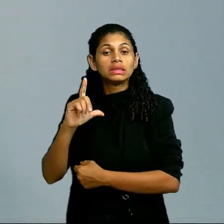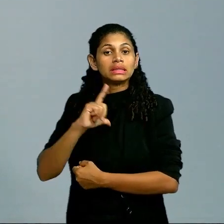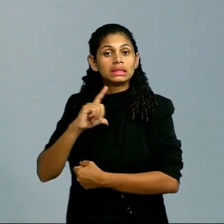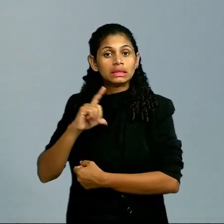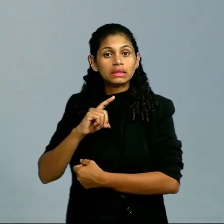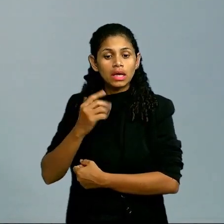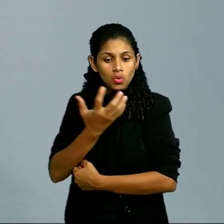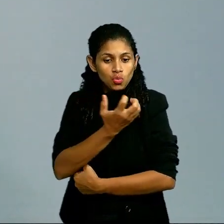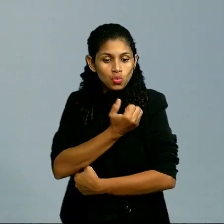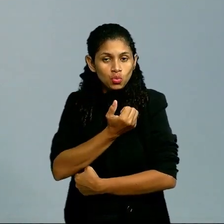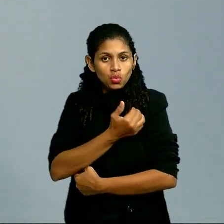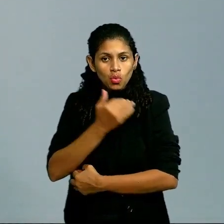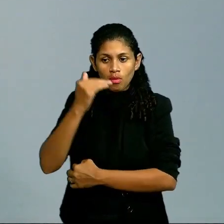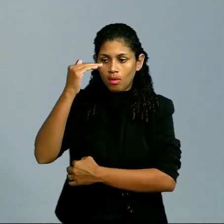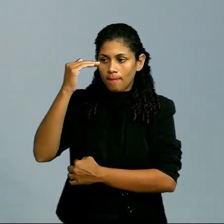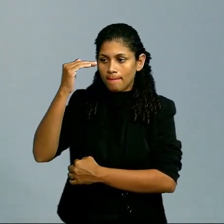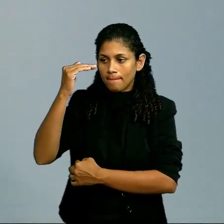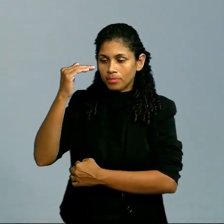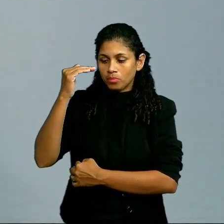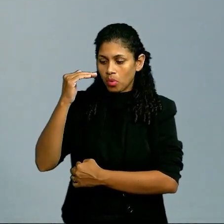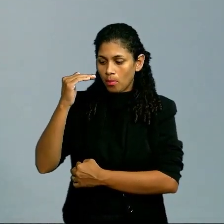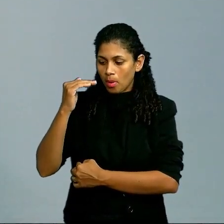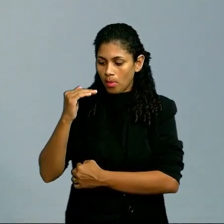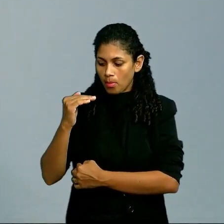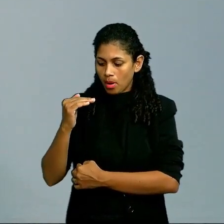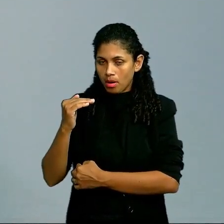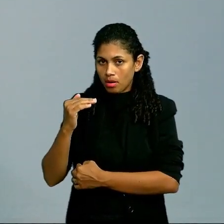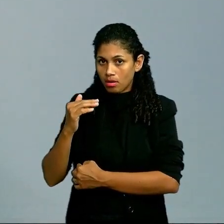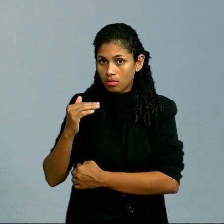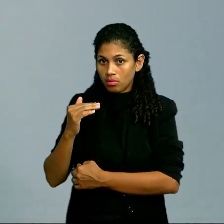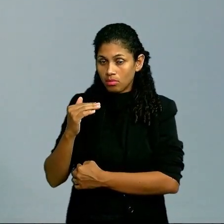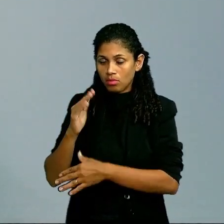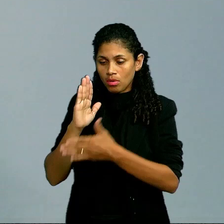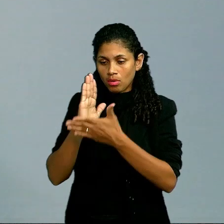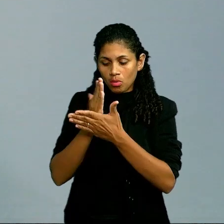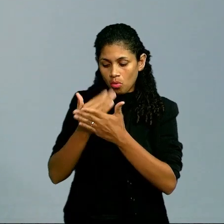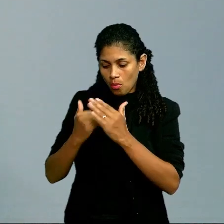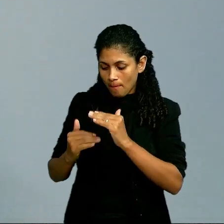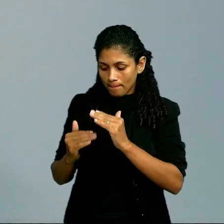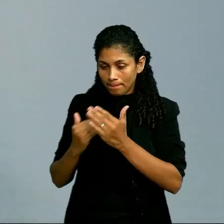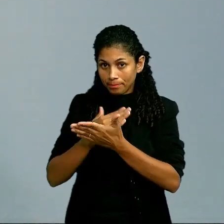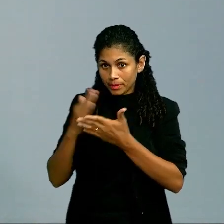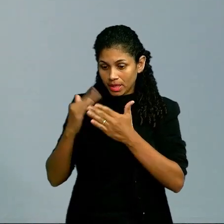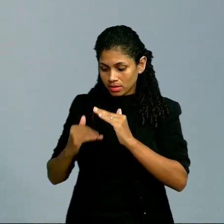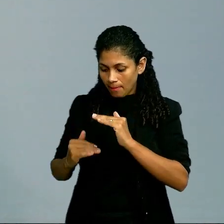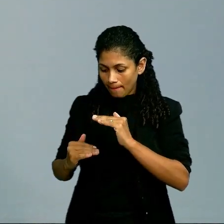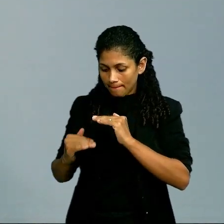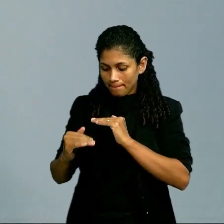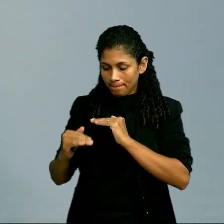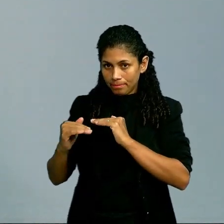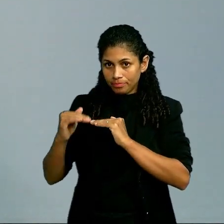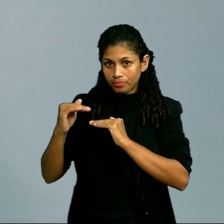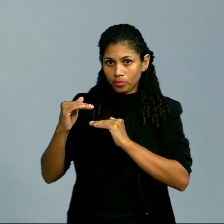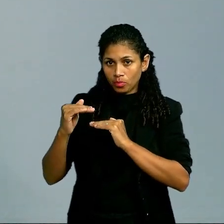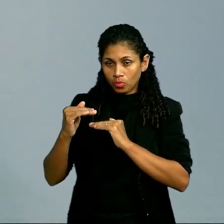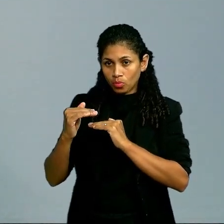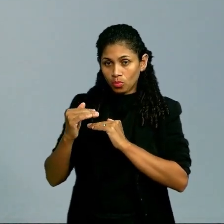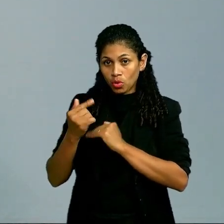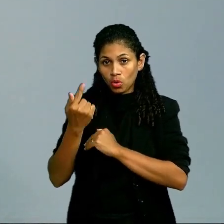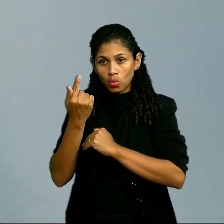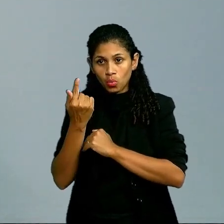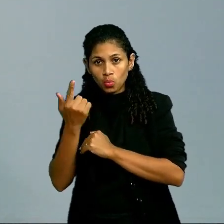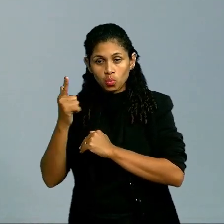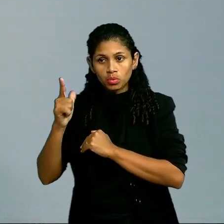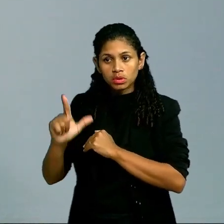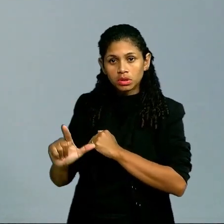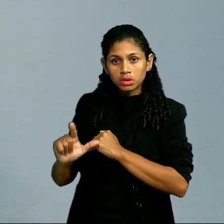uma medidazinha. Vem de baixo para cima. Tem delas que é 1 litro, 1,5 litro, 2 litros, tá? Então,